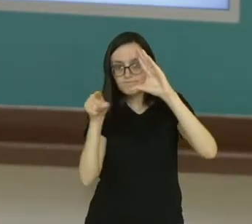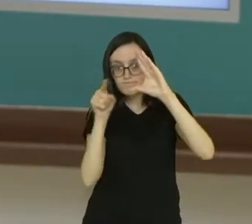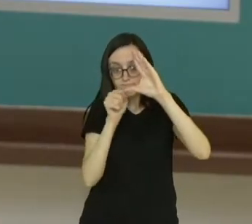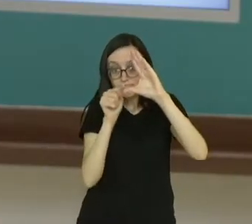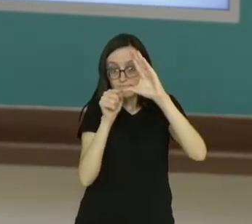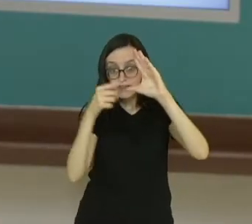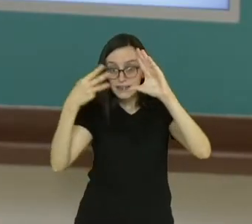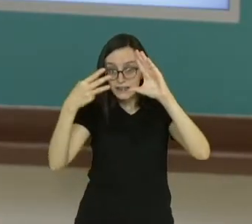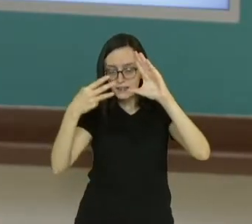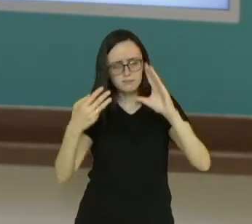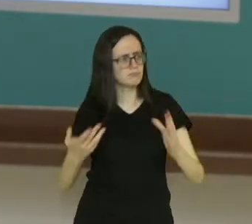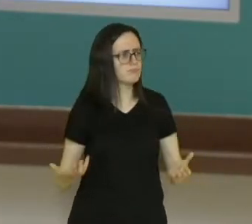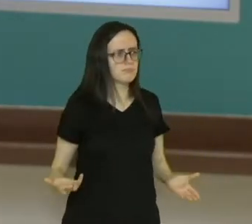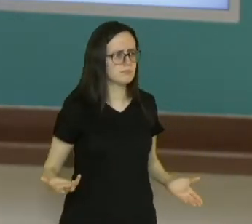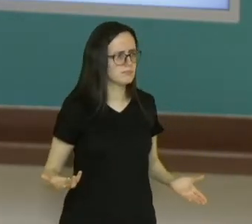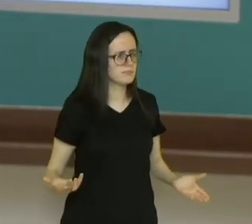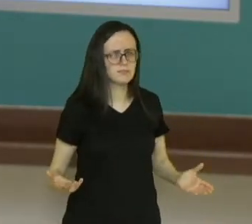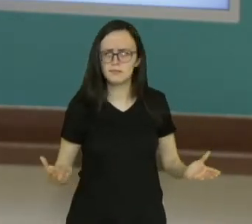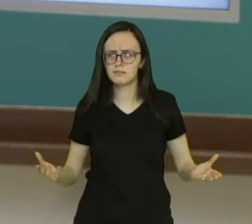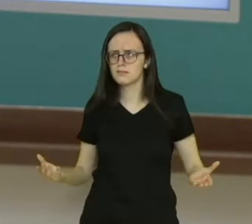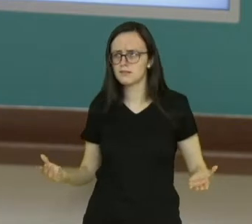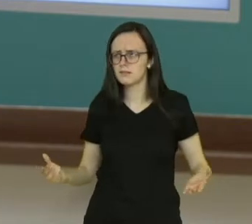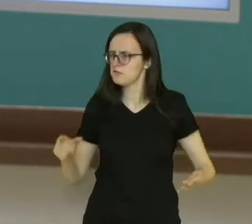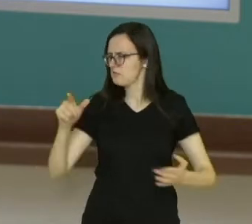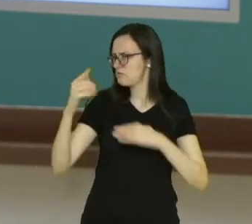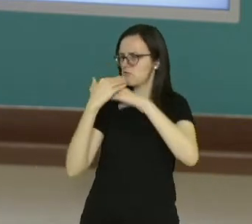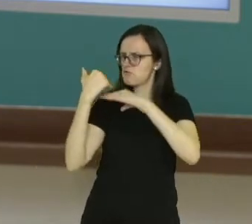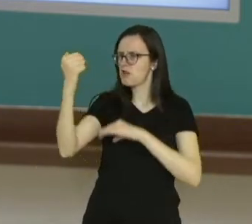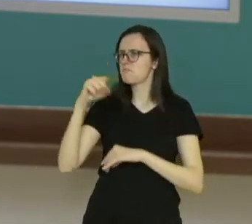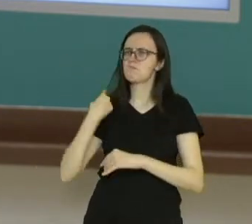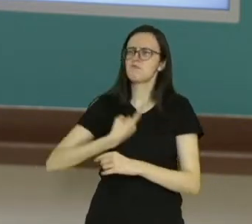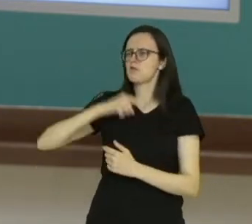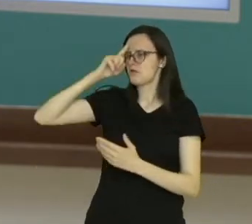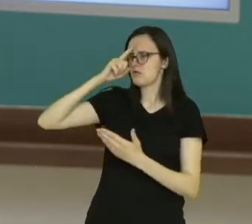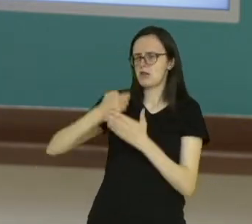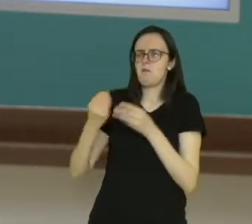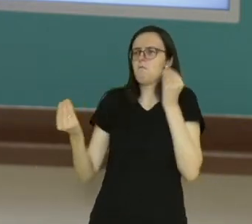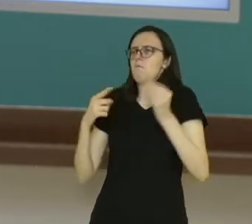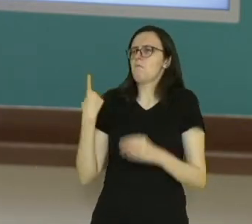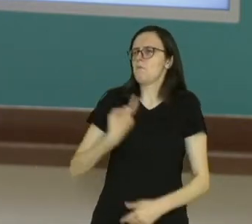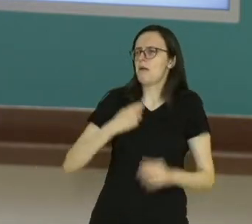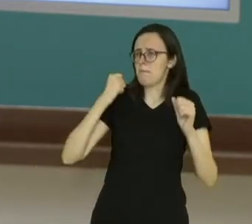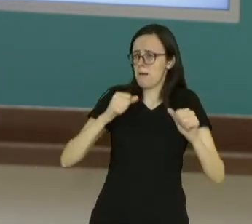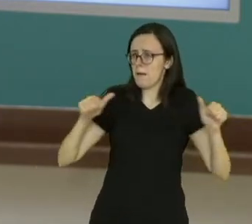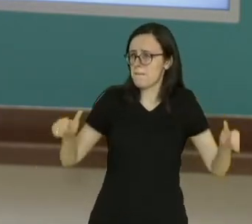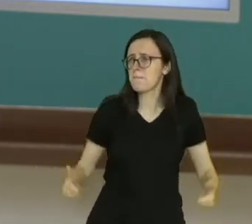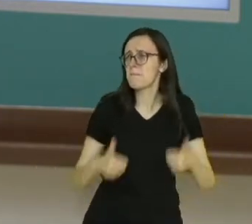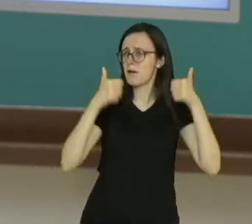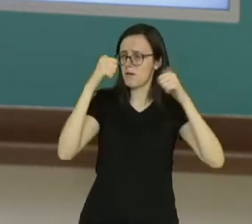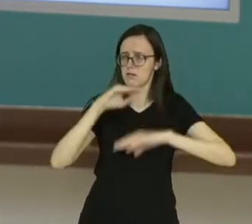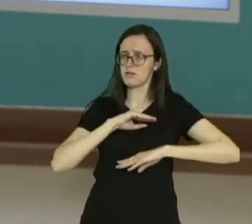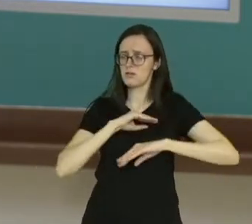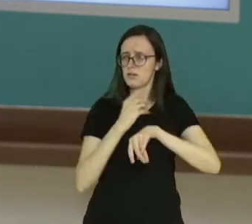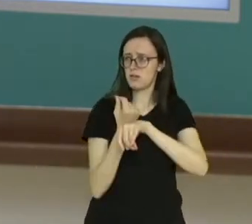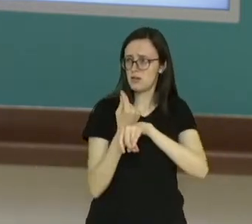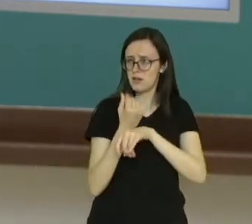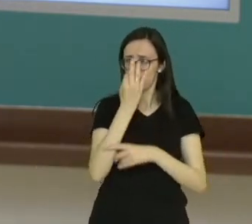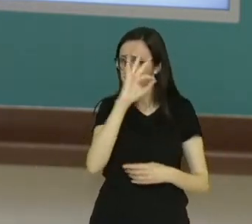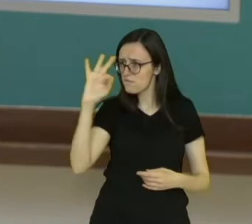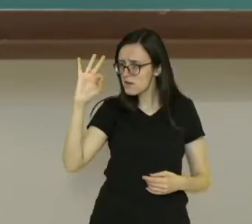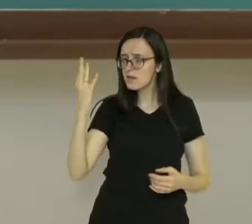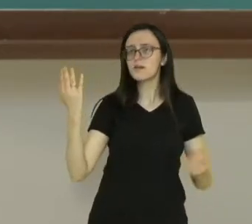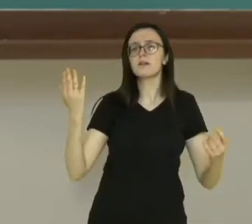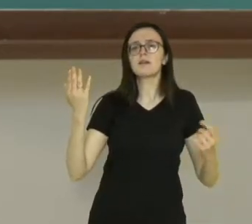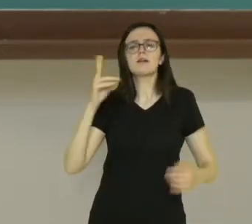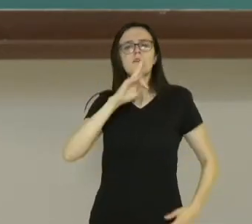terceiro estado vão falar, ei, mas espera aí, você está chamando a gente para decidir como é que a gente pode melhorar a situação econômica da França,